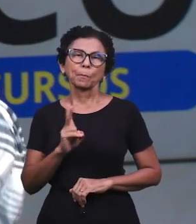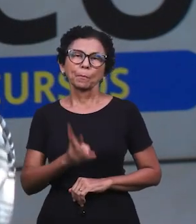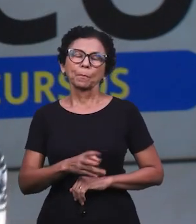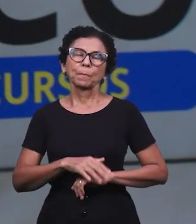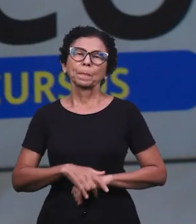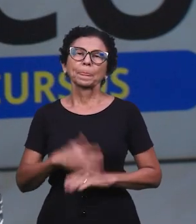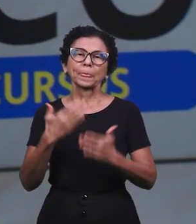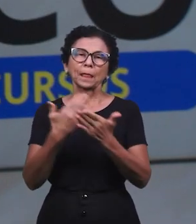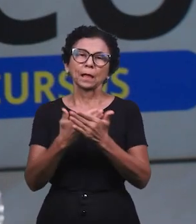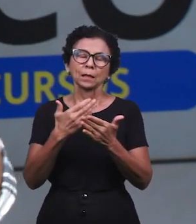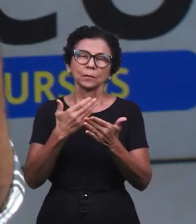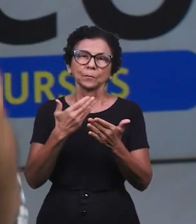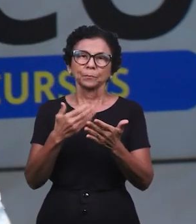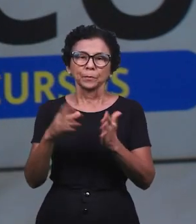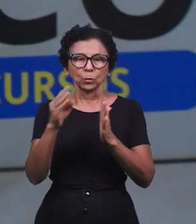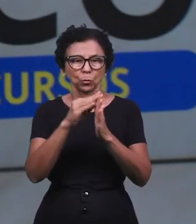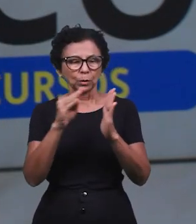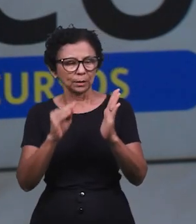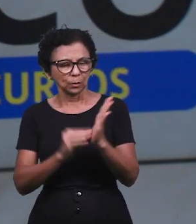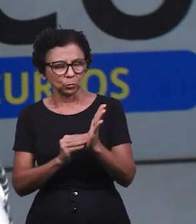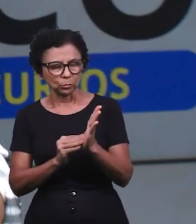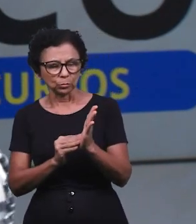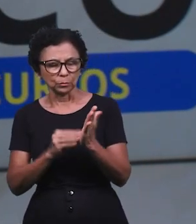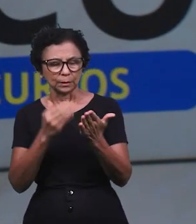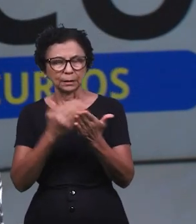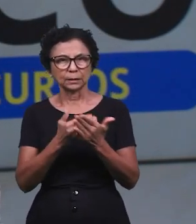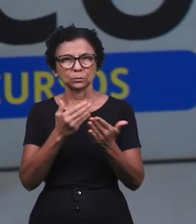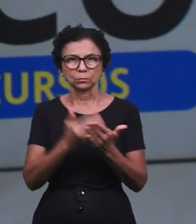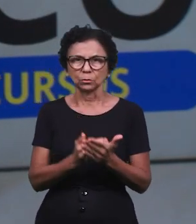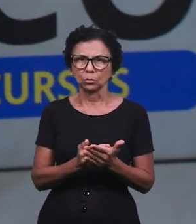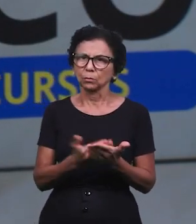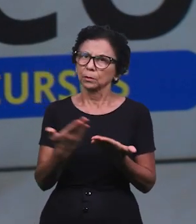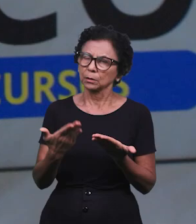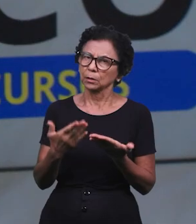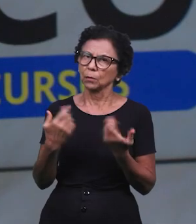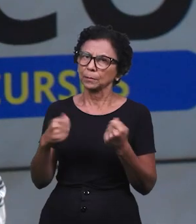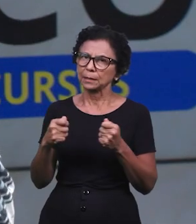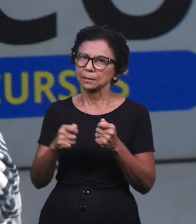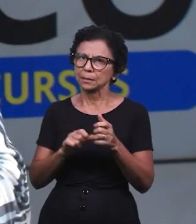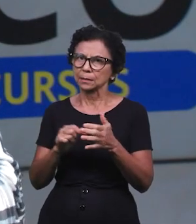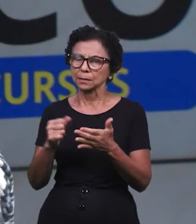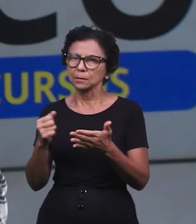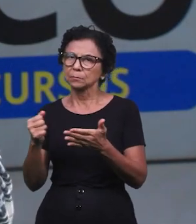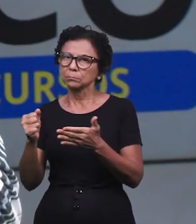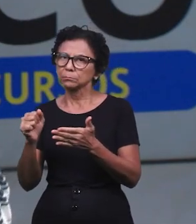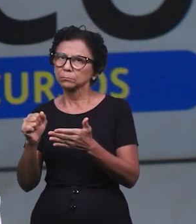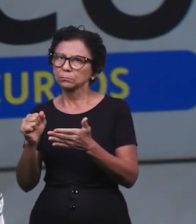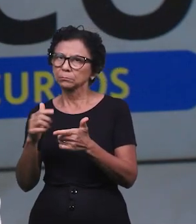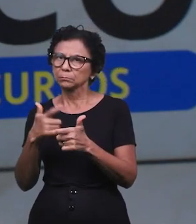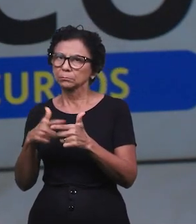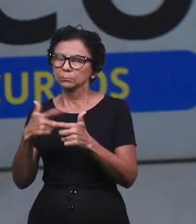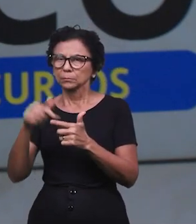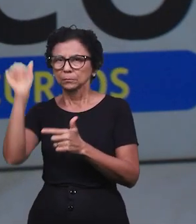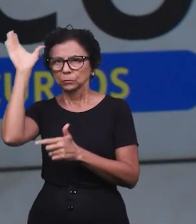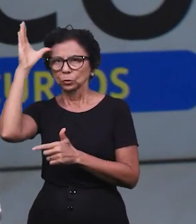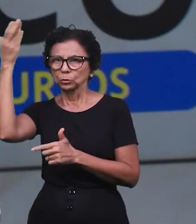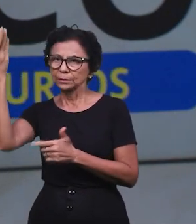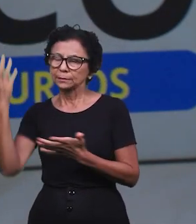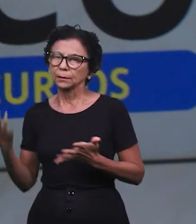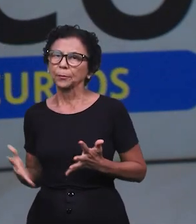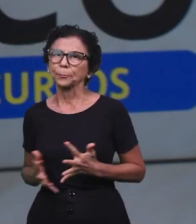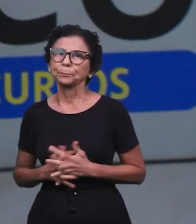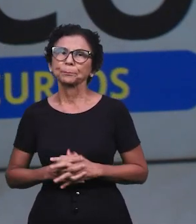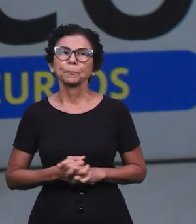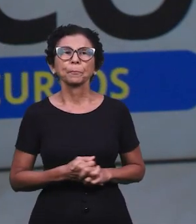estudo, todas. Estudou um conteúdo, resolva pelo menos alguma questão relacionada com aquele tema, tá?